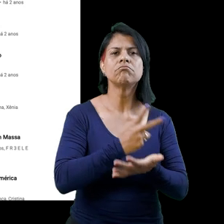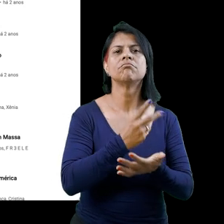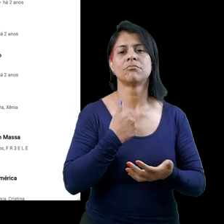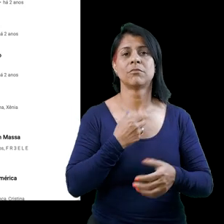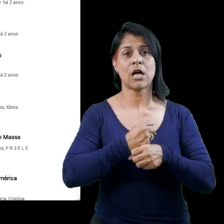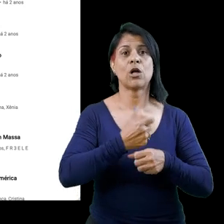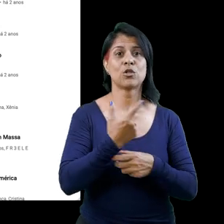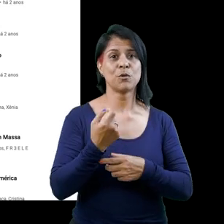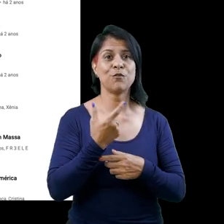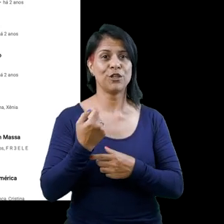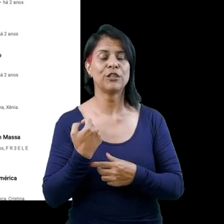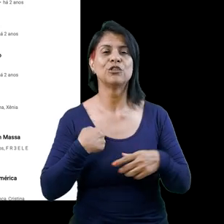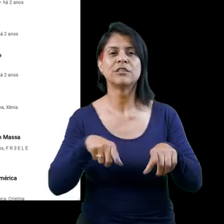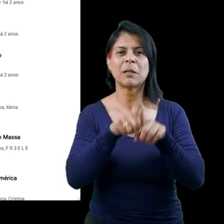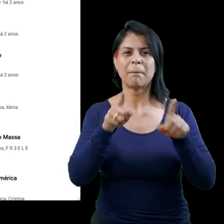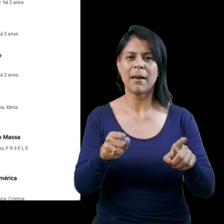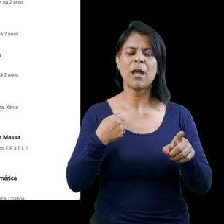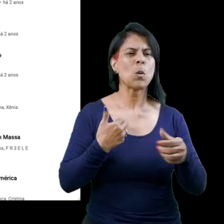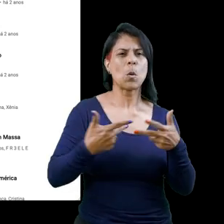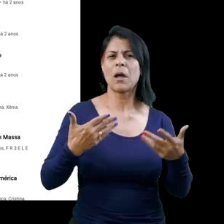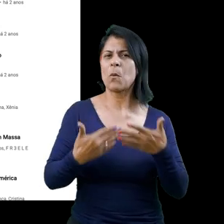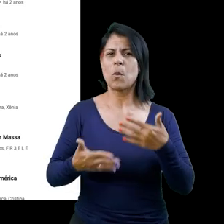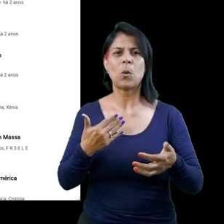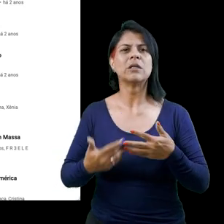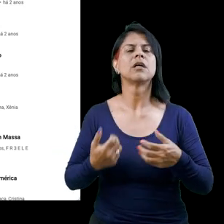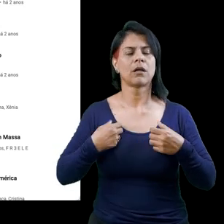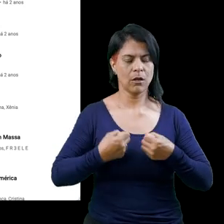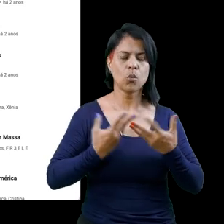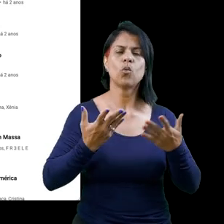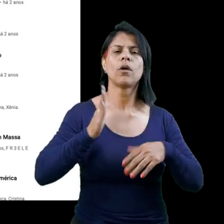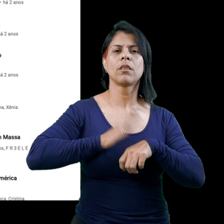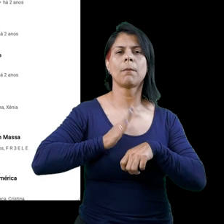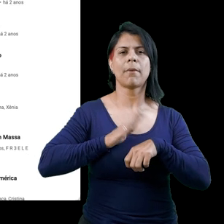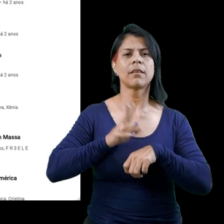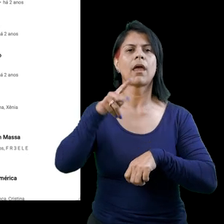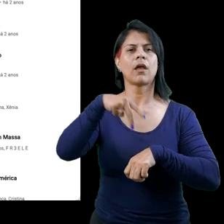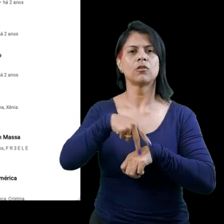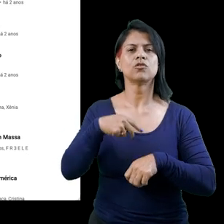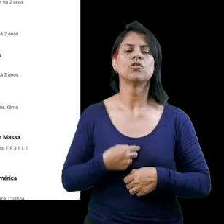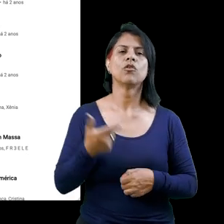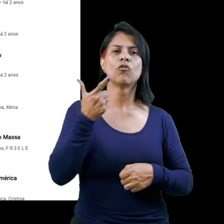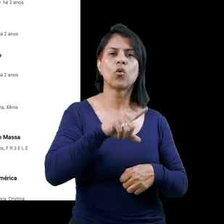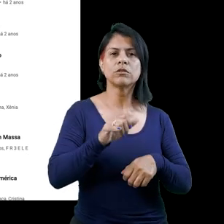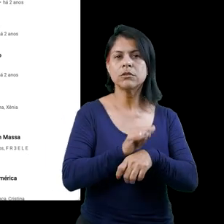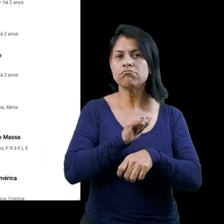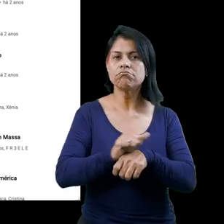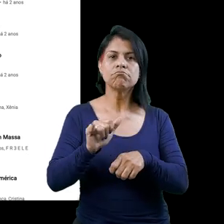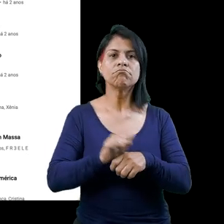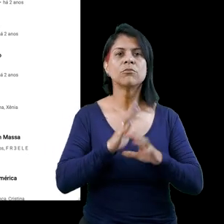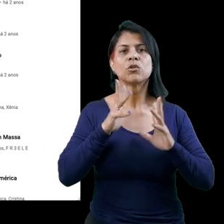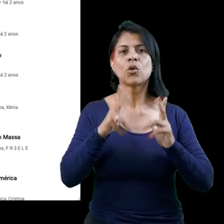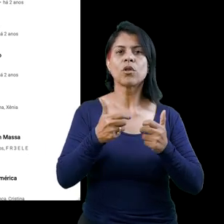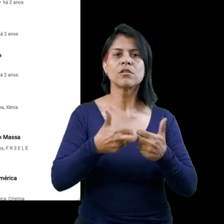correndo independentemente de qualquer coisa, certo? Mesmo com pouco acesso às fitas, pouco equipa, tamo fazendo tudo de forma